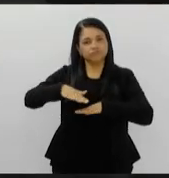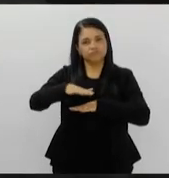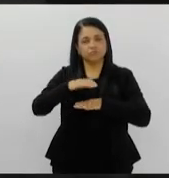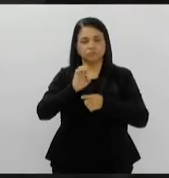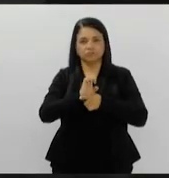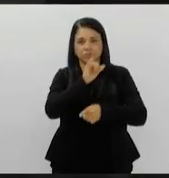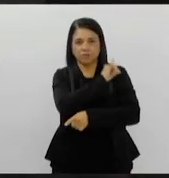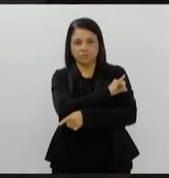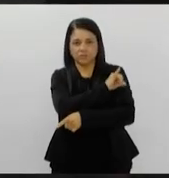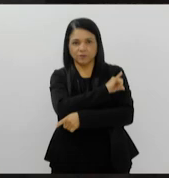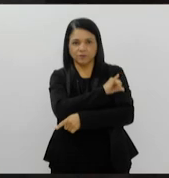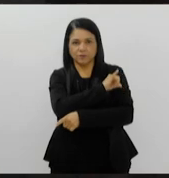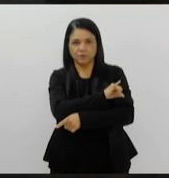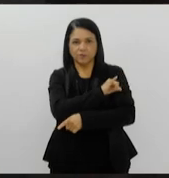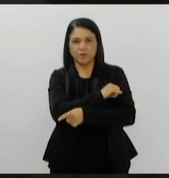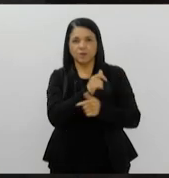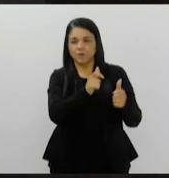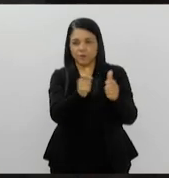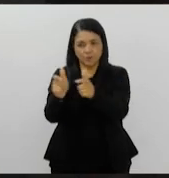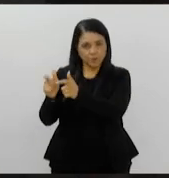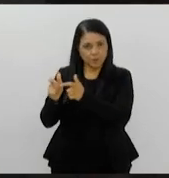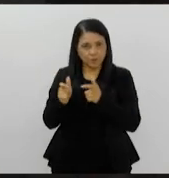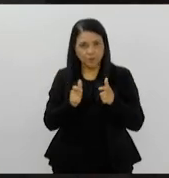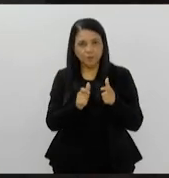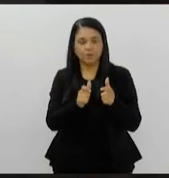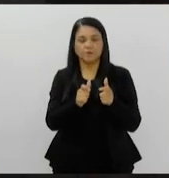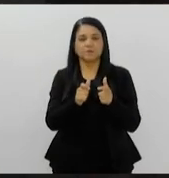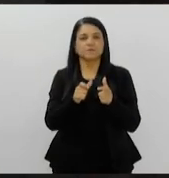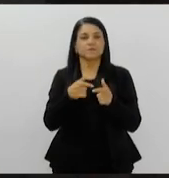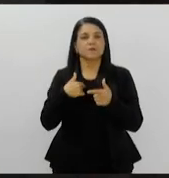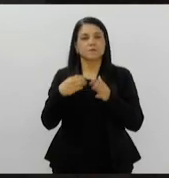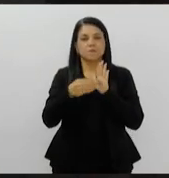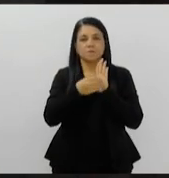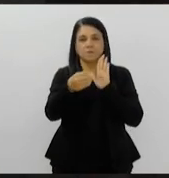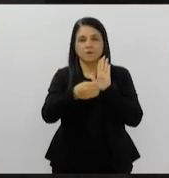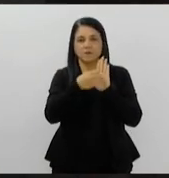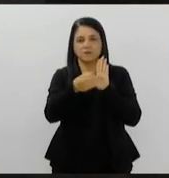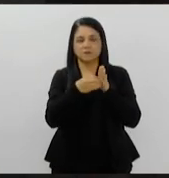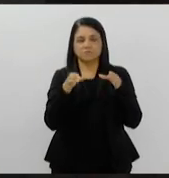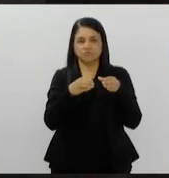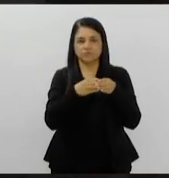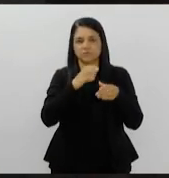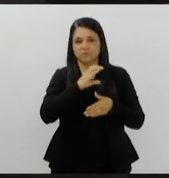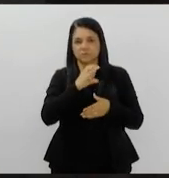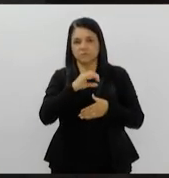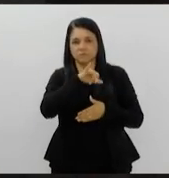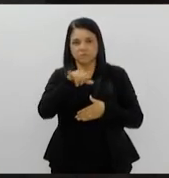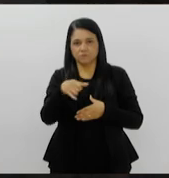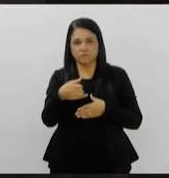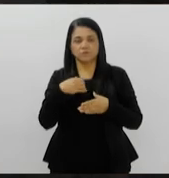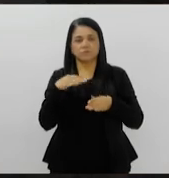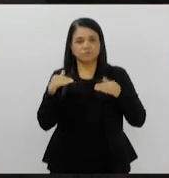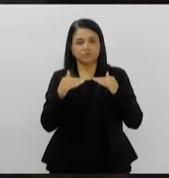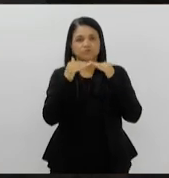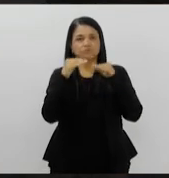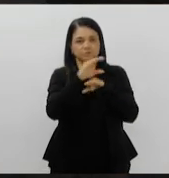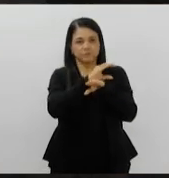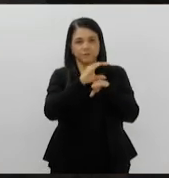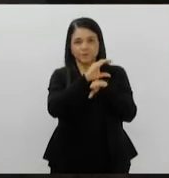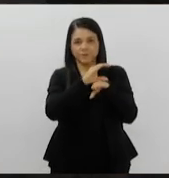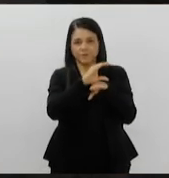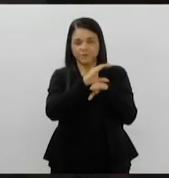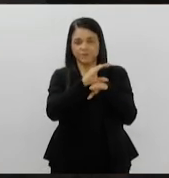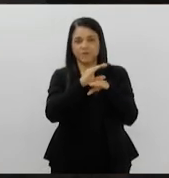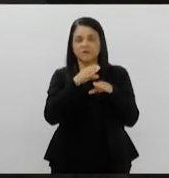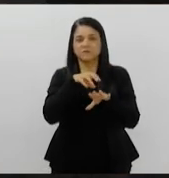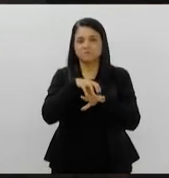Estado do Rio de Janeiro e dá outras providências. Pareceres das comissões Constituição e Justiça pela constitucionalidade